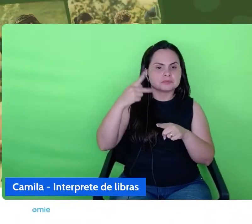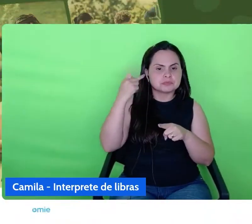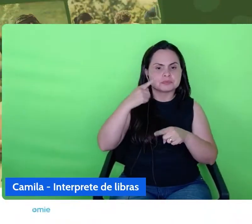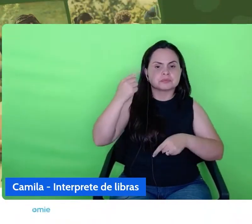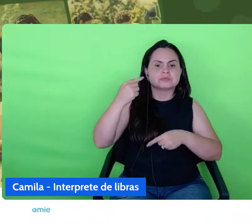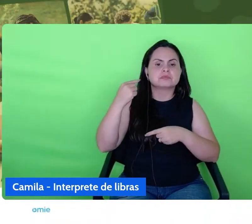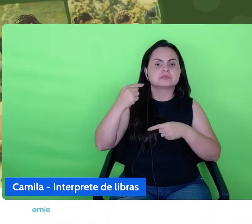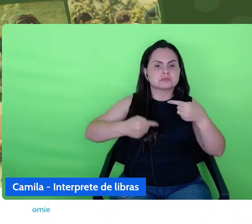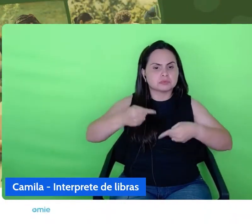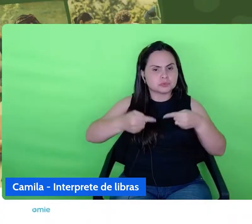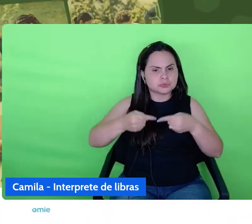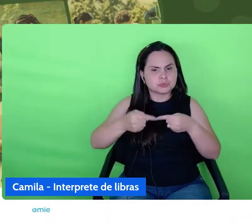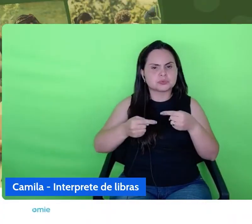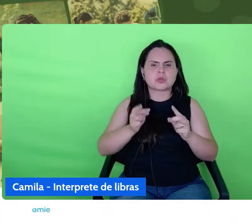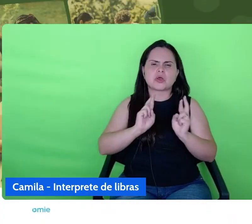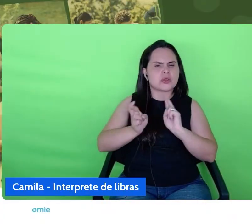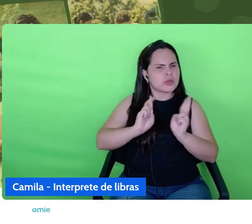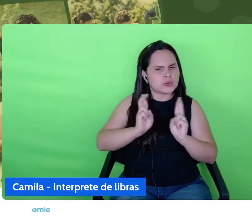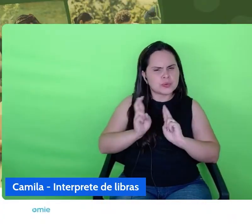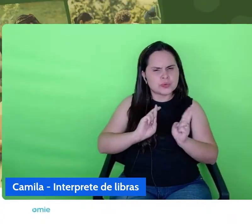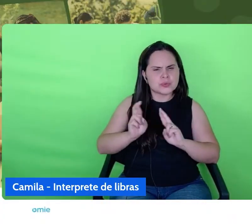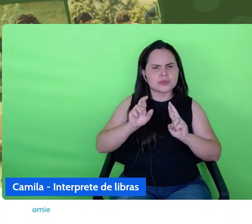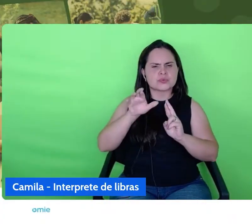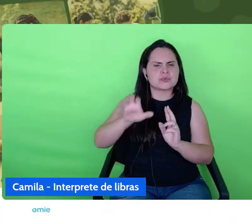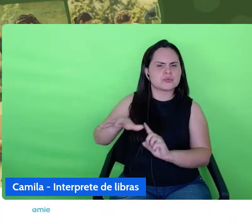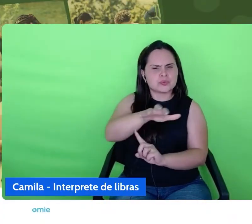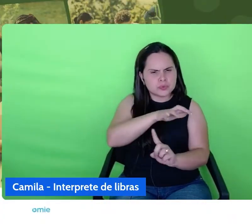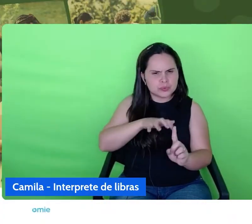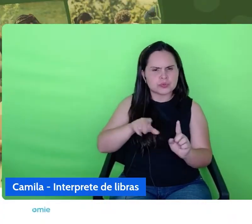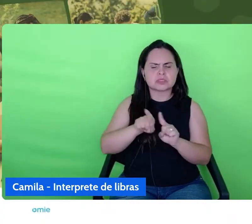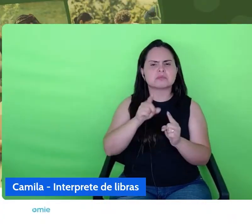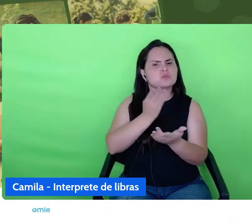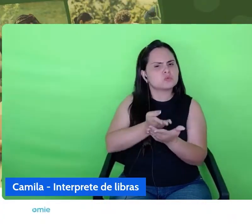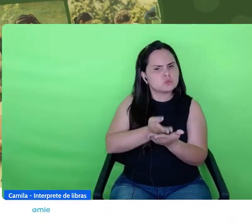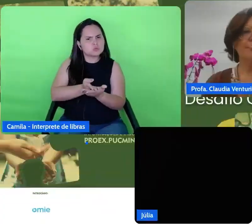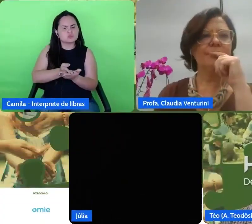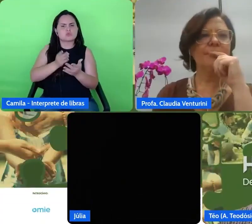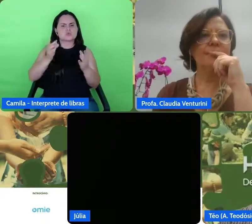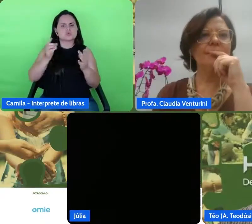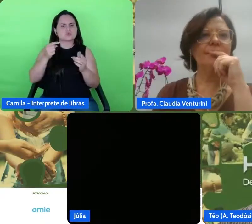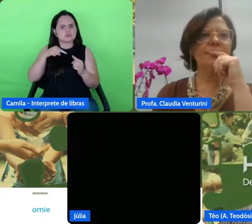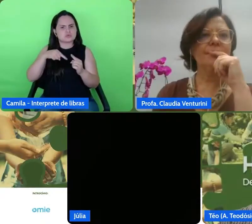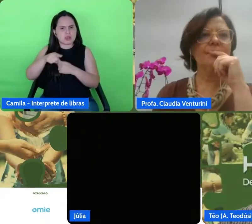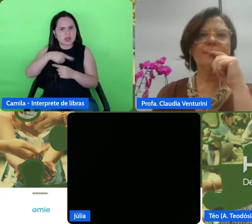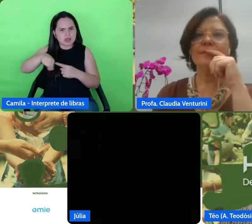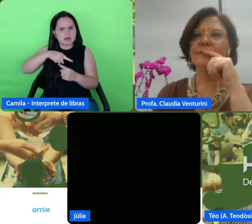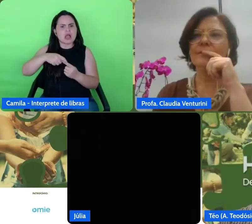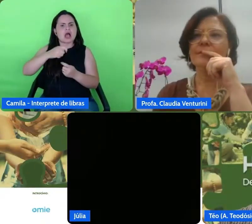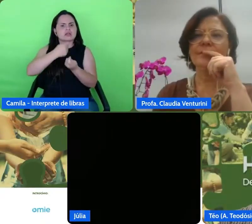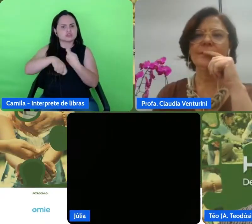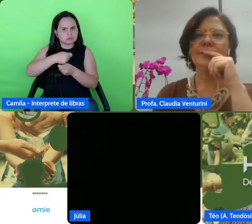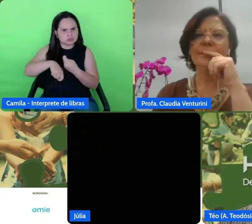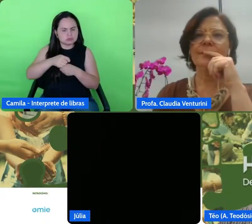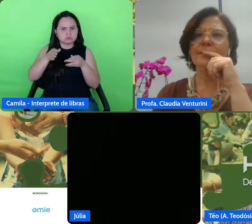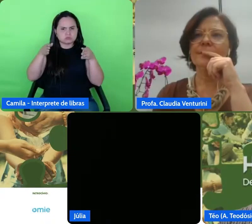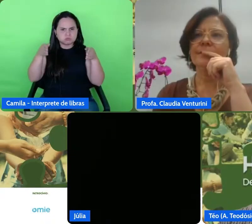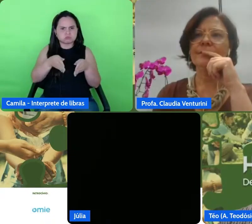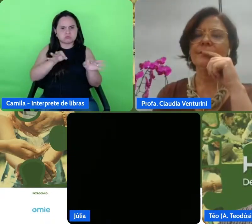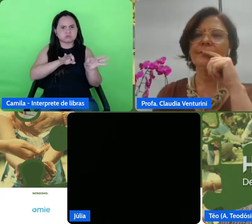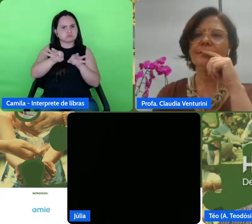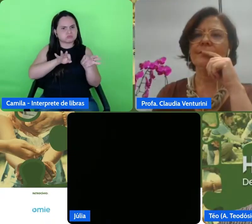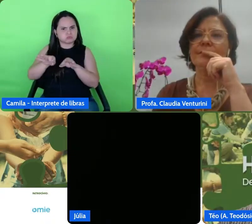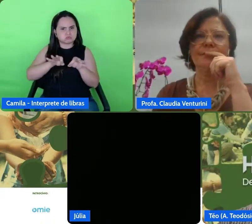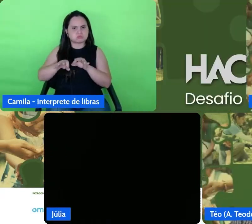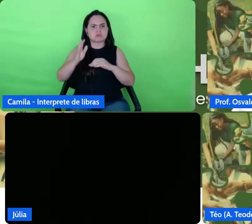participativas, relações intersetoriais e estudos críticos em administração, com ênfase em organizações e